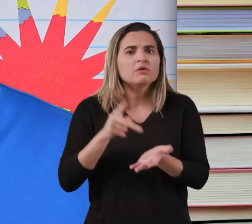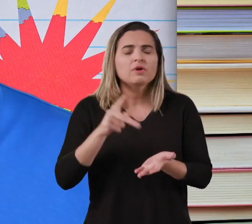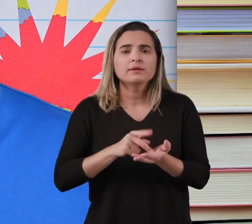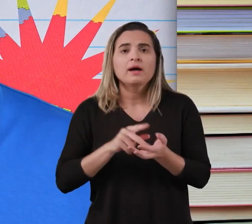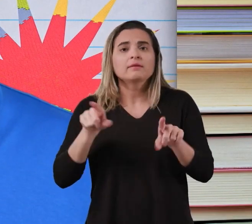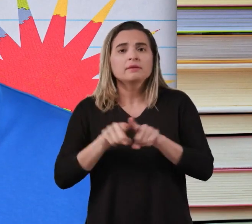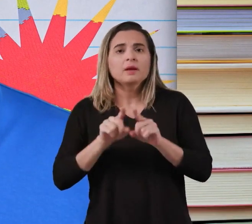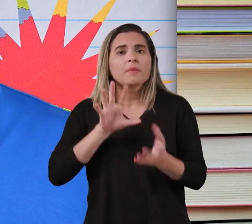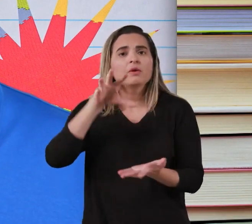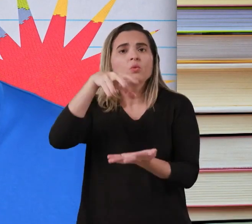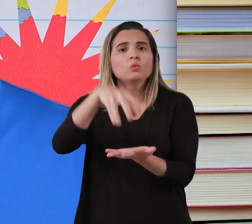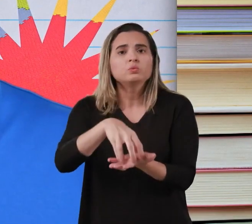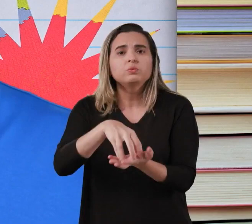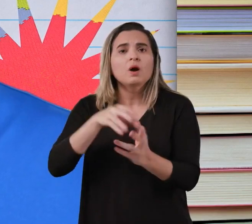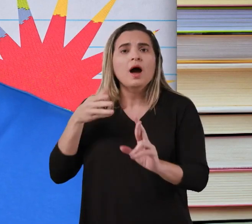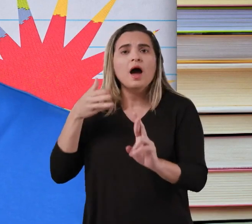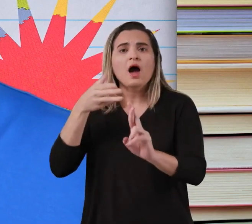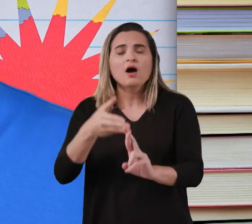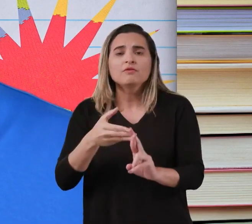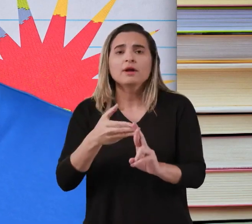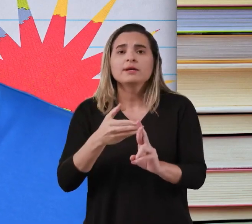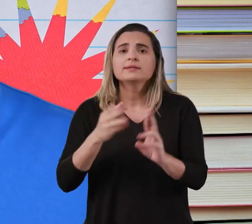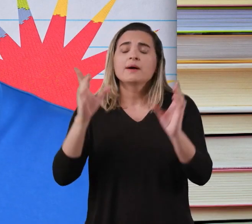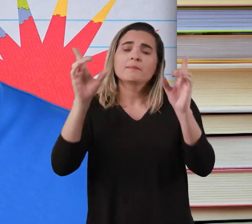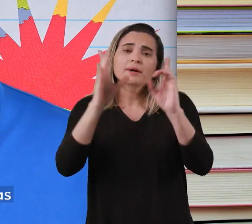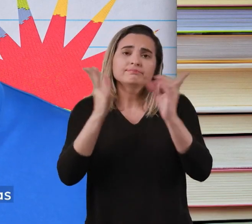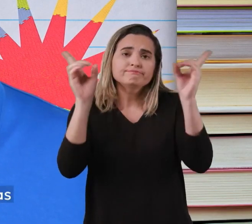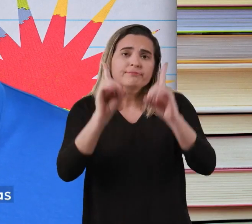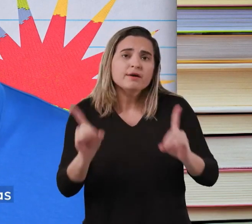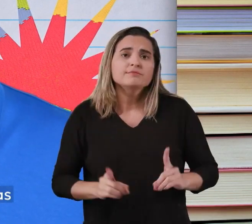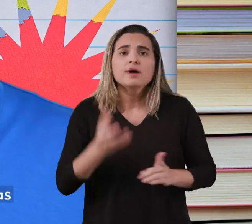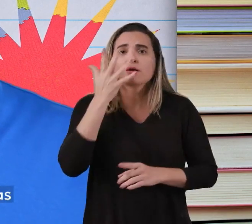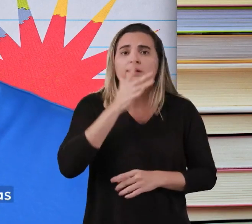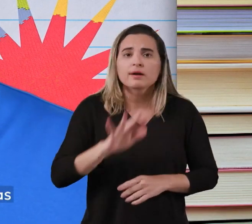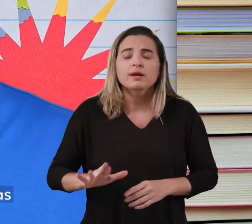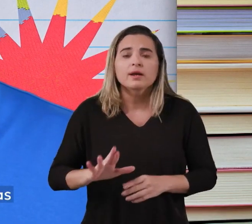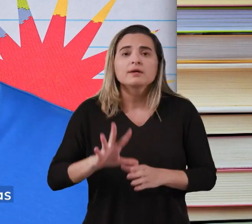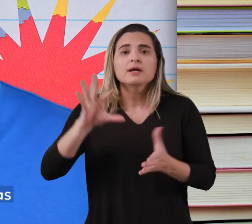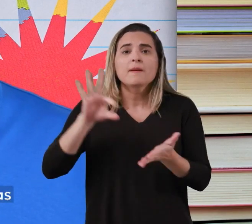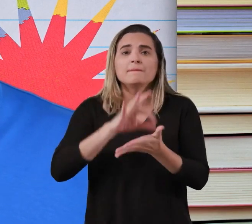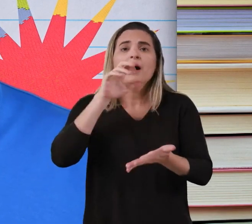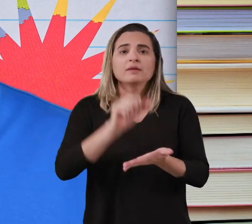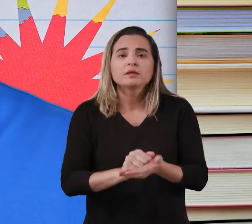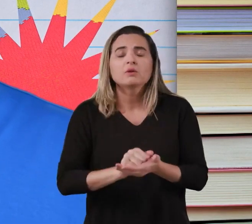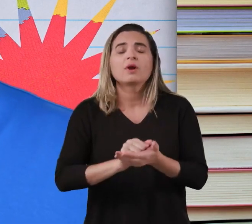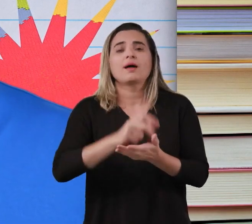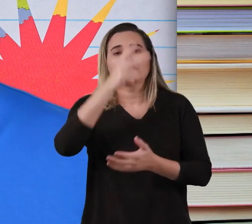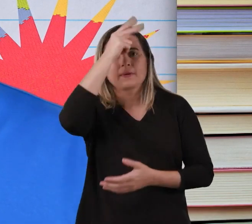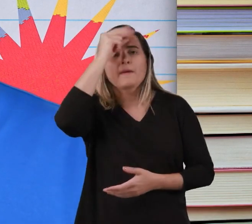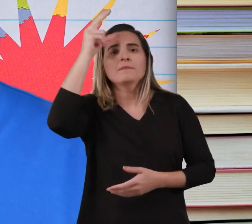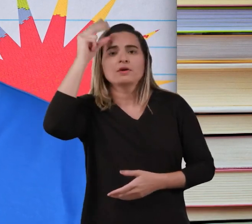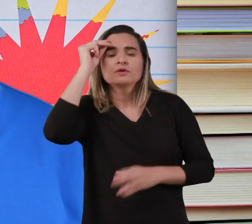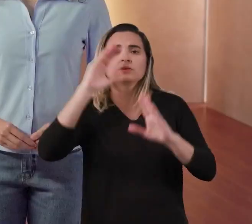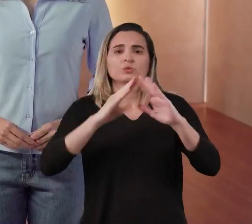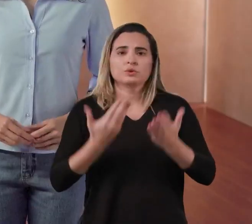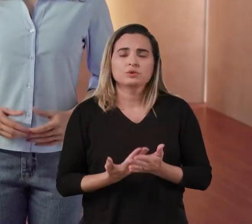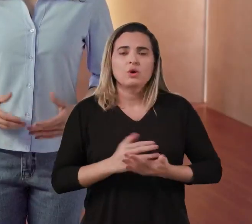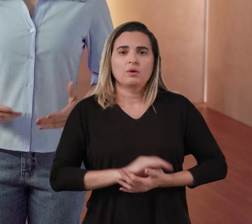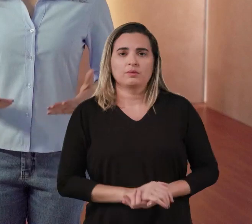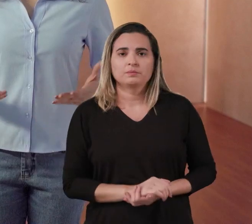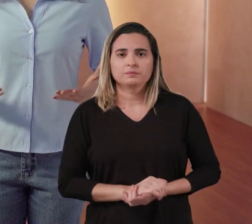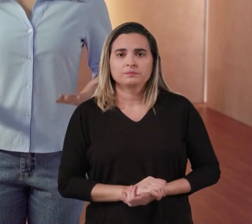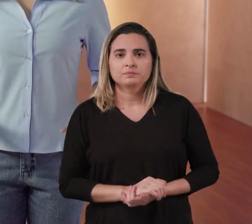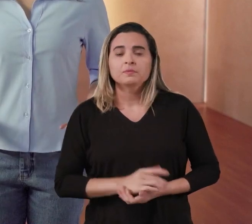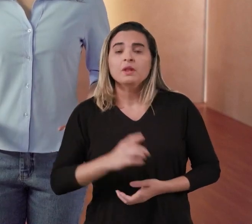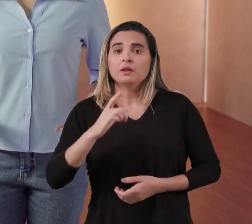em Educação Especial para atender crianças com deficiências e matriculadas na rede municipal.